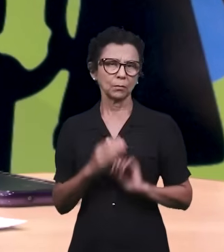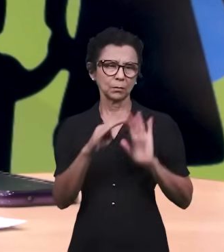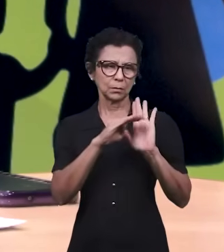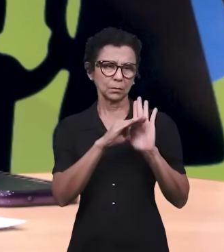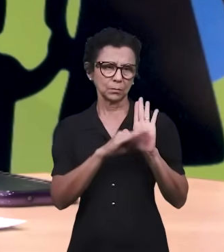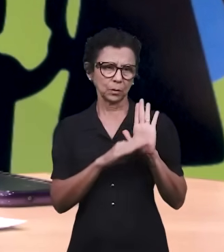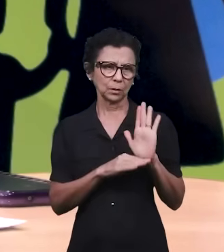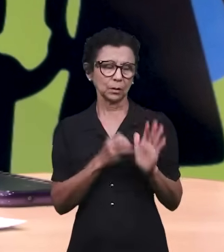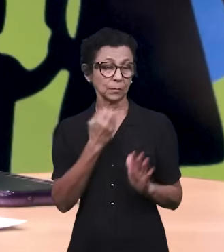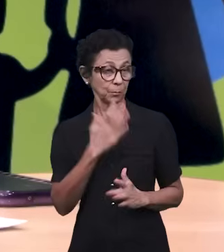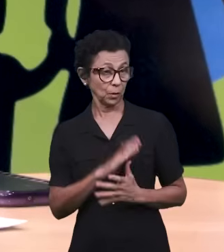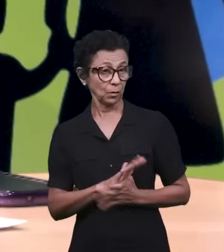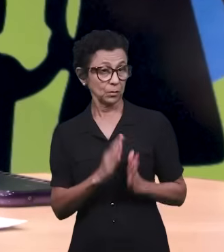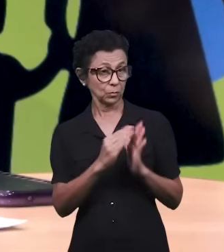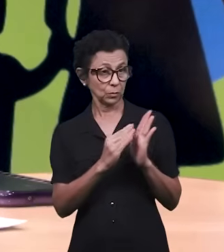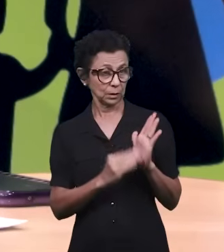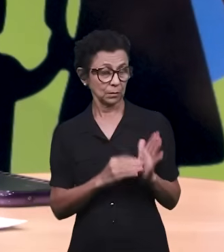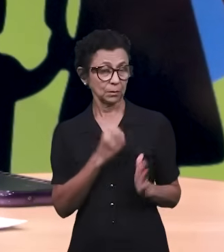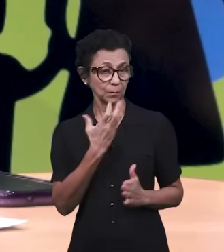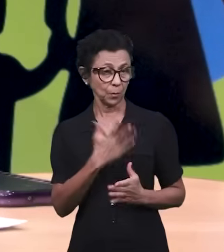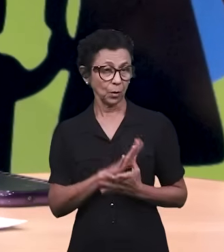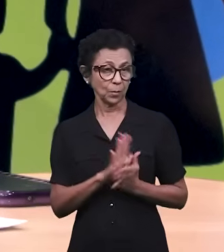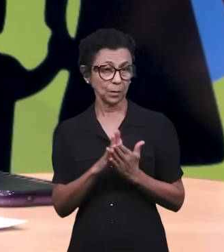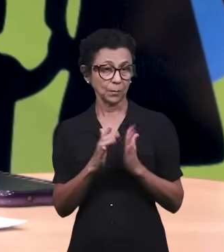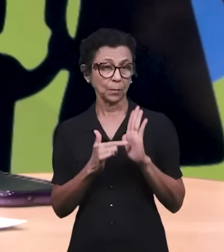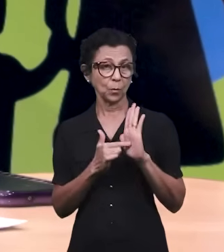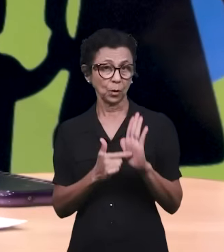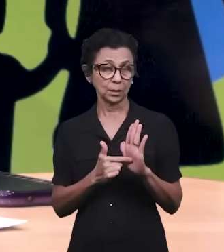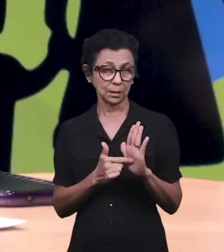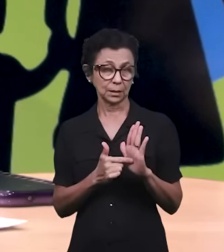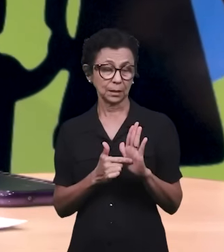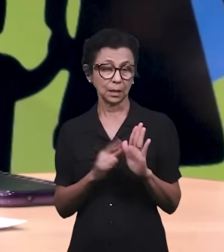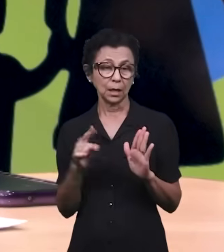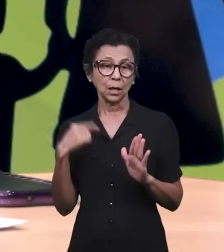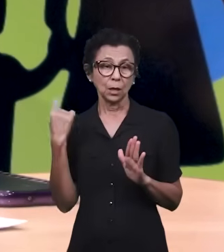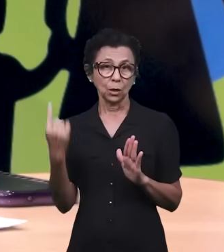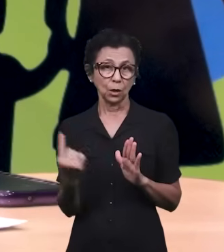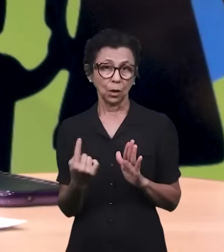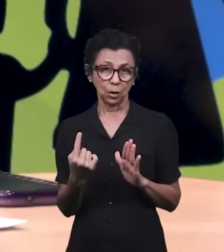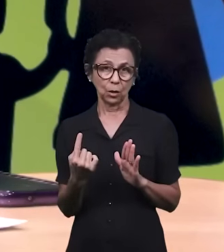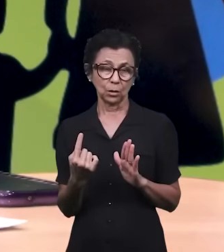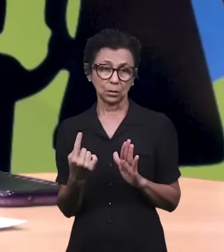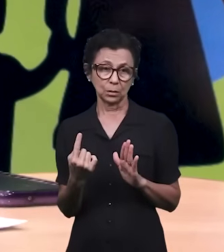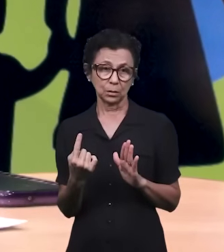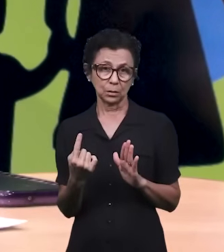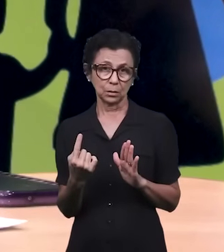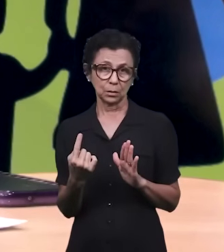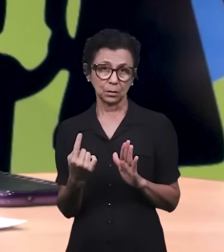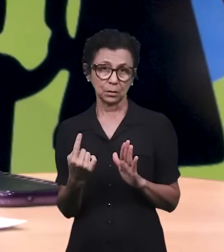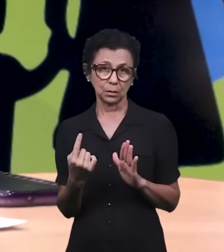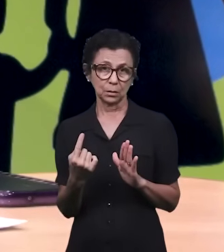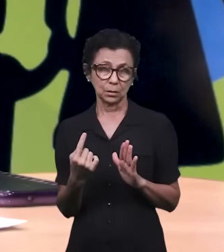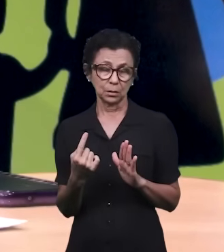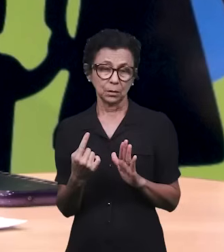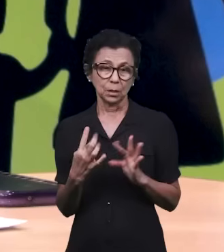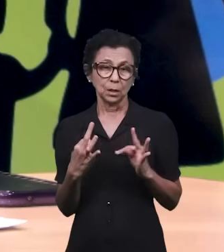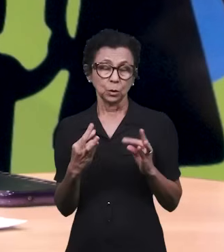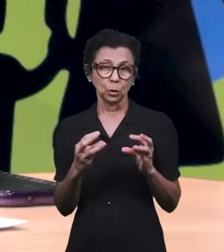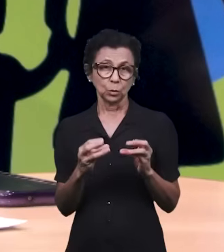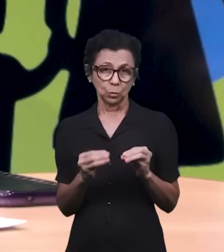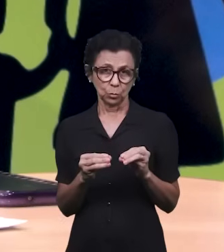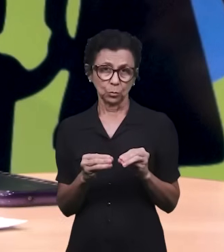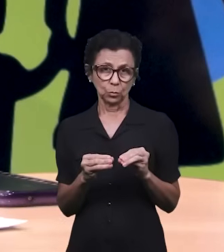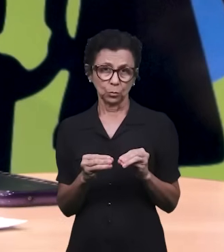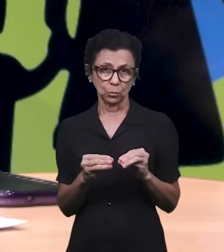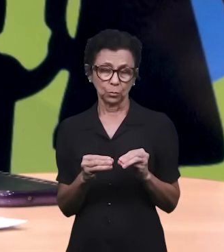as coisas me são lícitas, mas nem todas me convêm. Todas as coisas me são lícitas, mas nem todas me edificam. É ensinar o